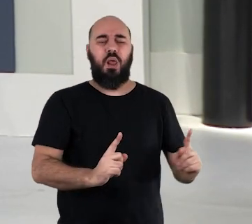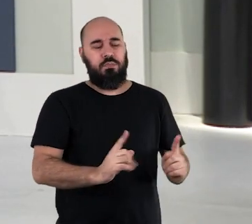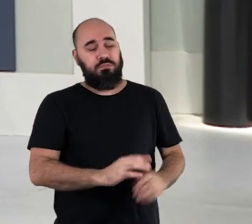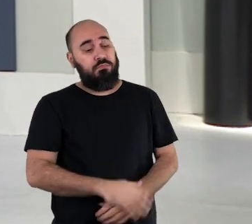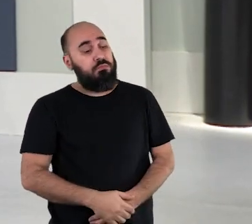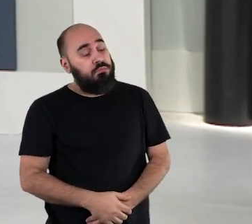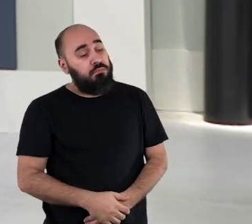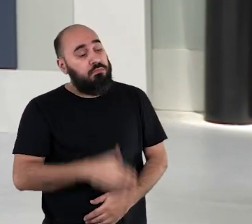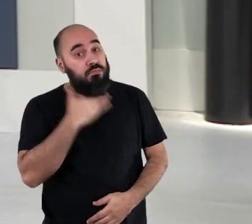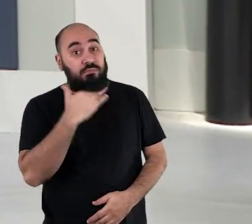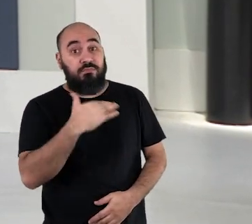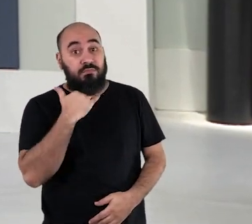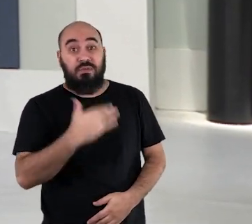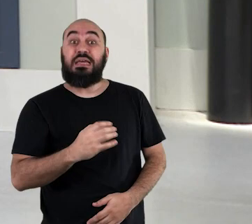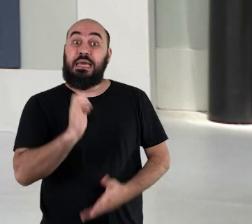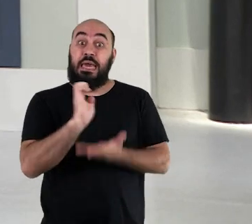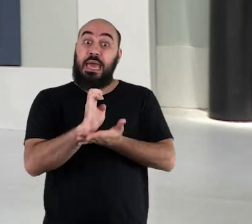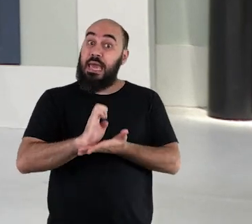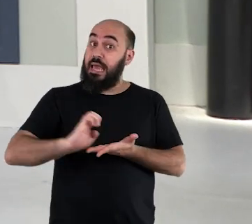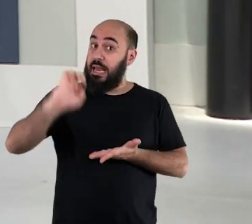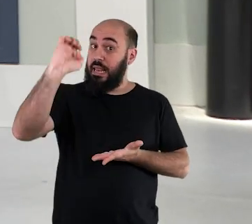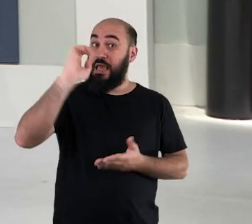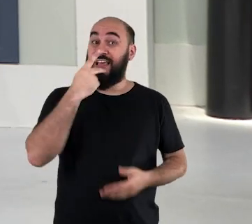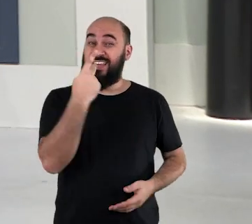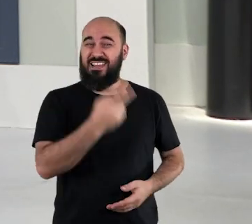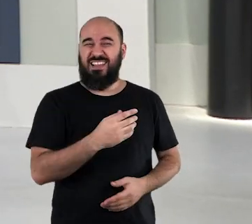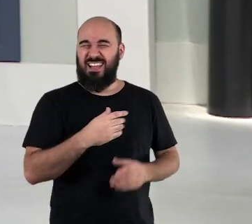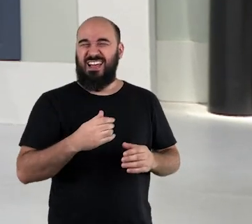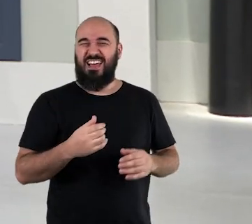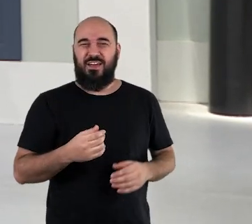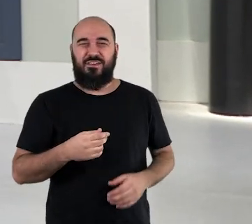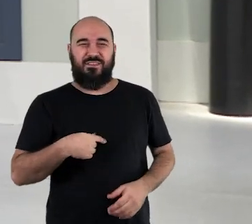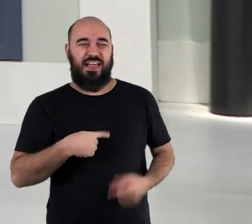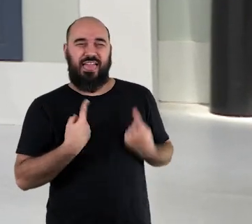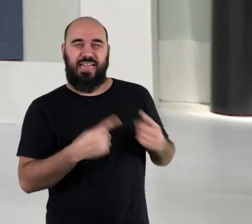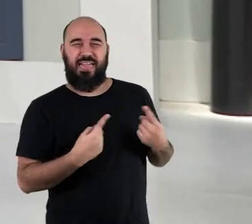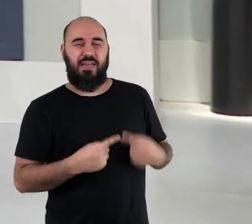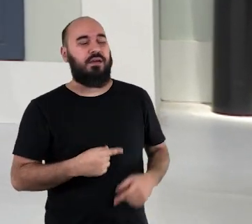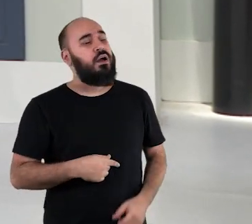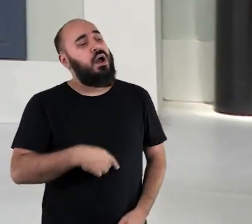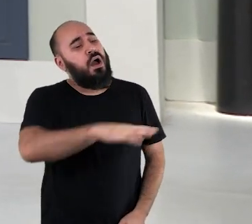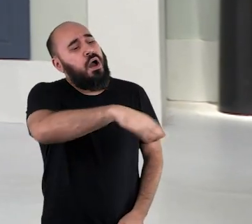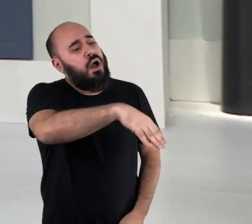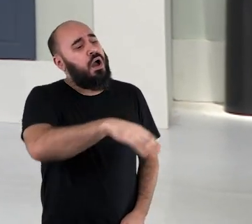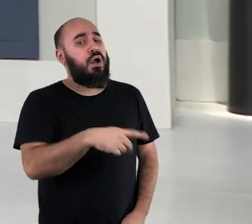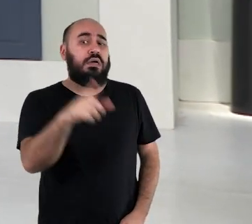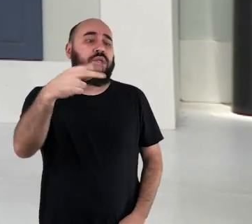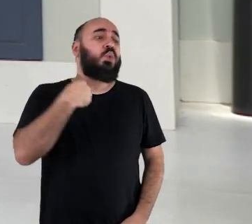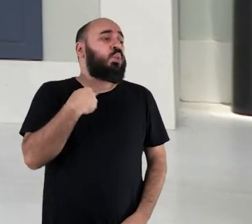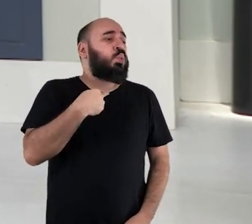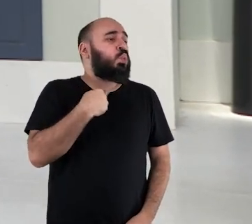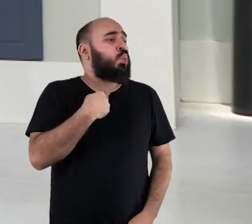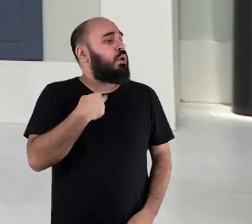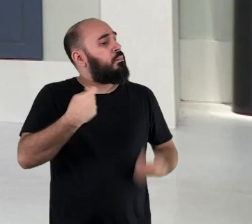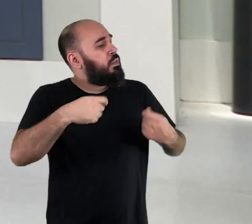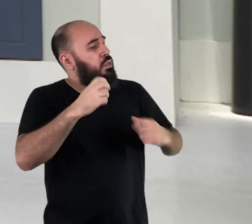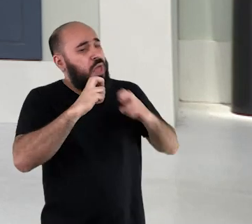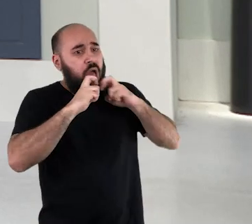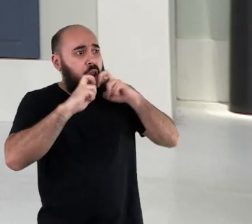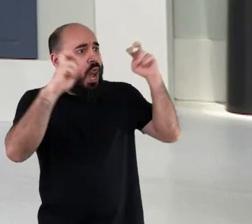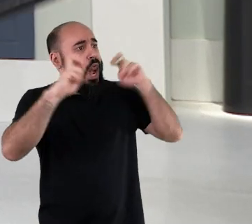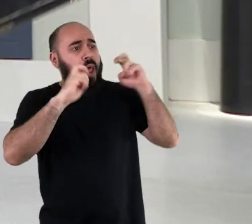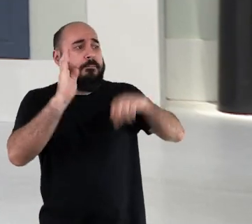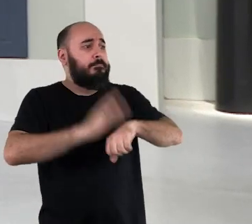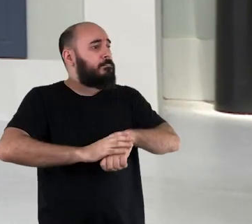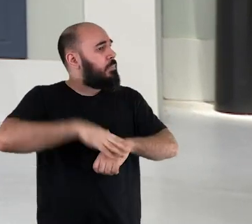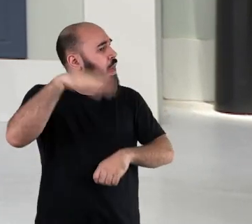Elias chegou até a zombar deles e disse assim: quem sabe Baal está viajando, está dormindo, está ocupado, clamem mais alto. E eles clamavam